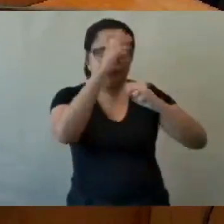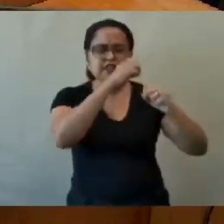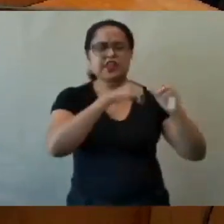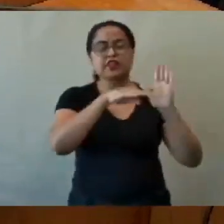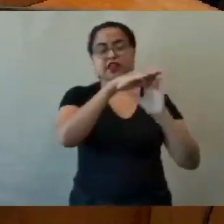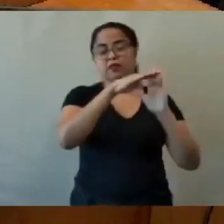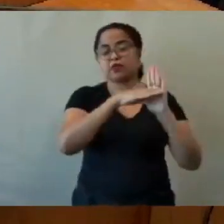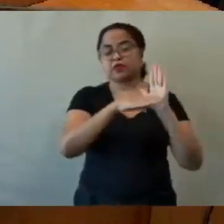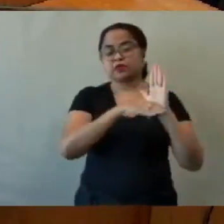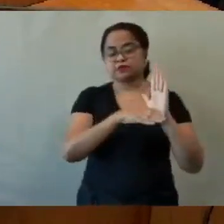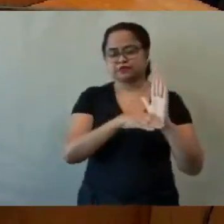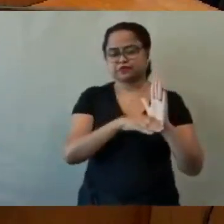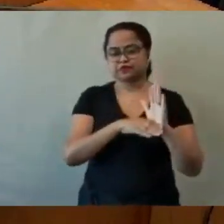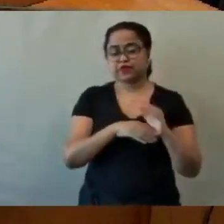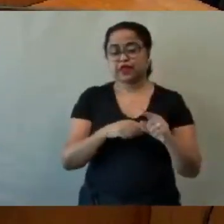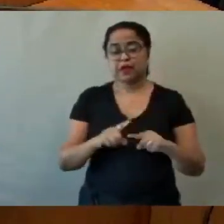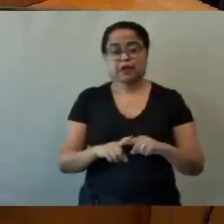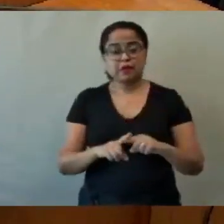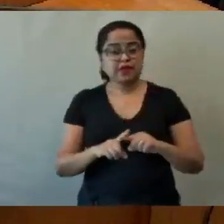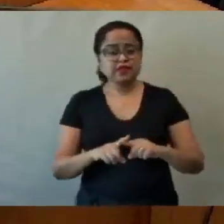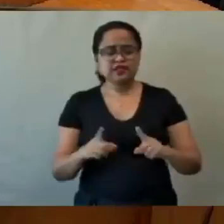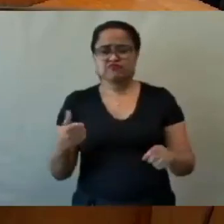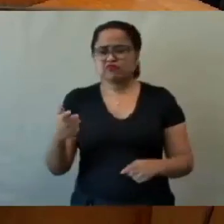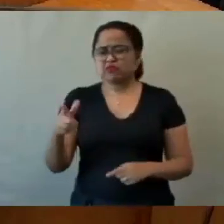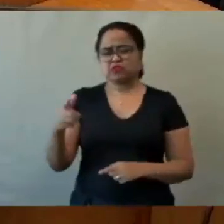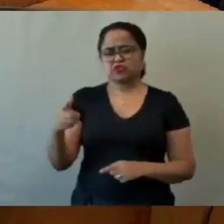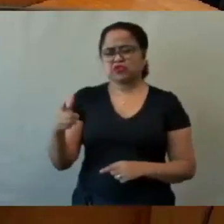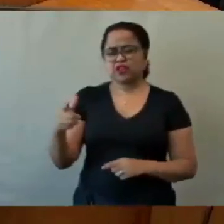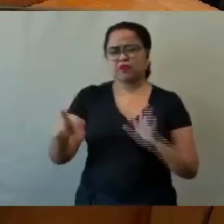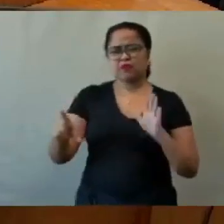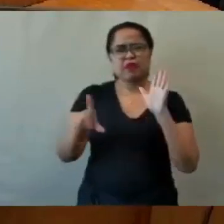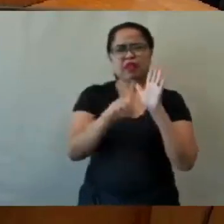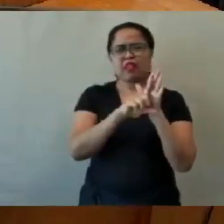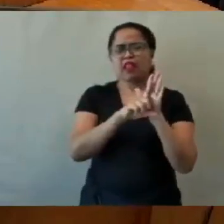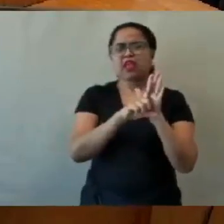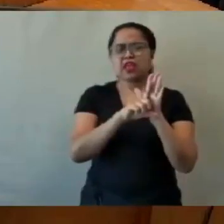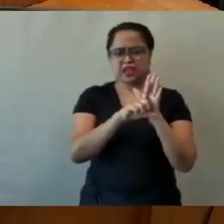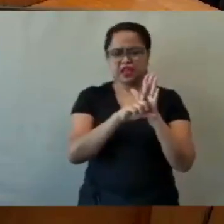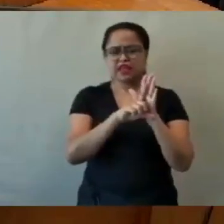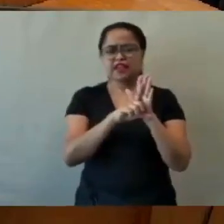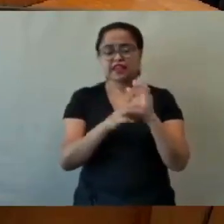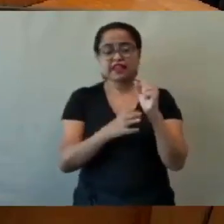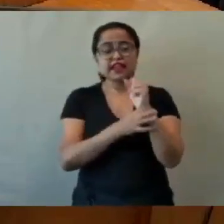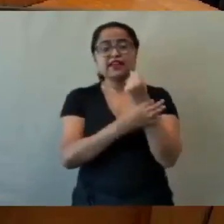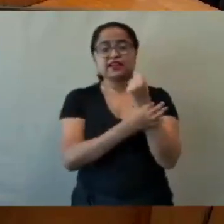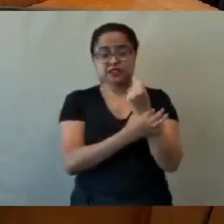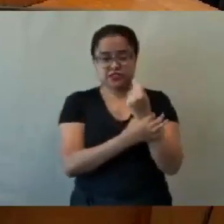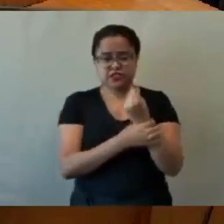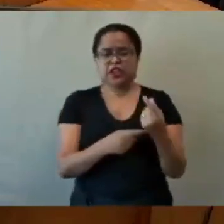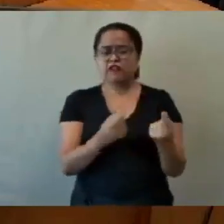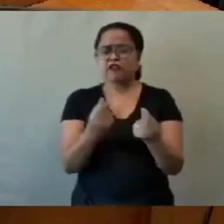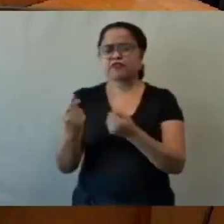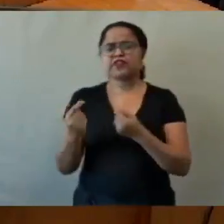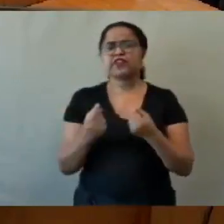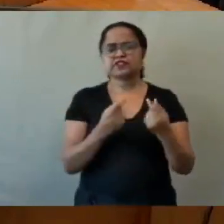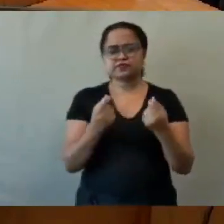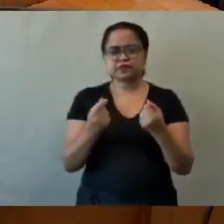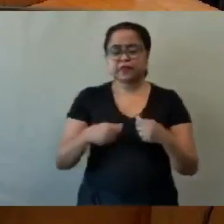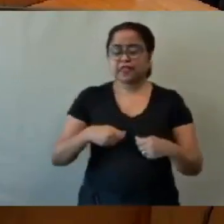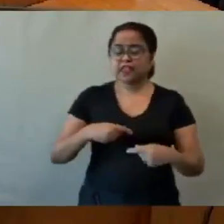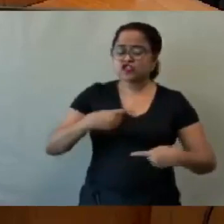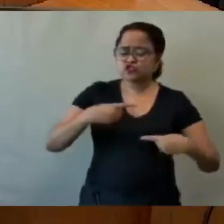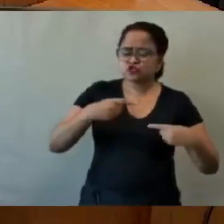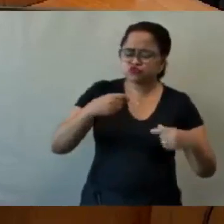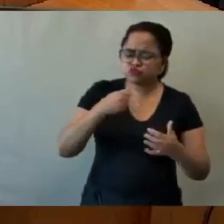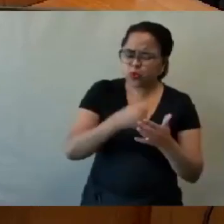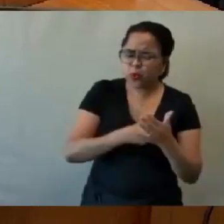nenhum arcabouço jurídico, nenhuma lei que garantisse esse programa. E a gente luta para ter políticas de Estado, né? Porque